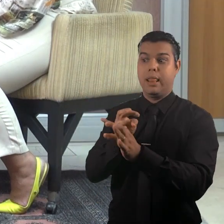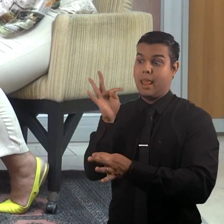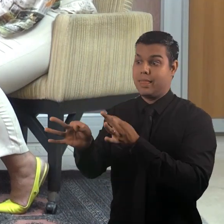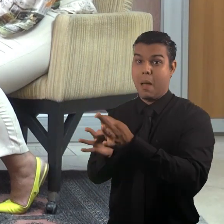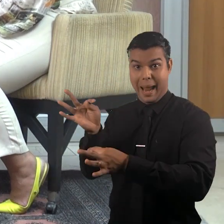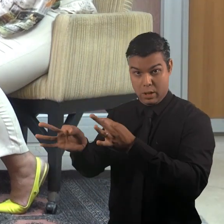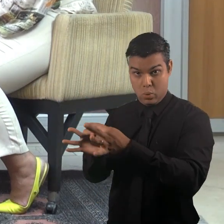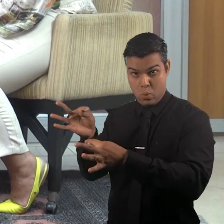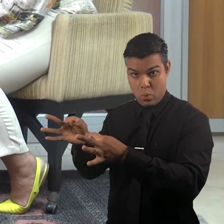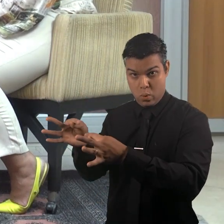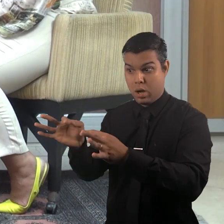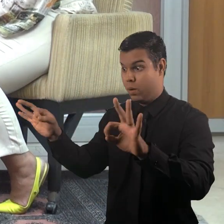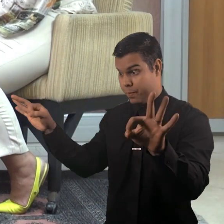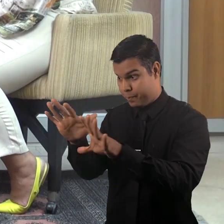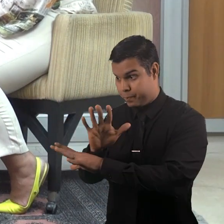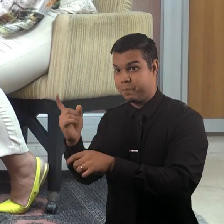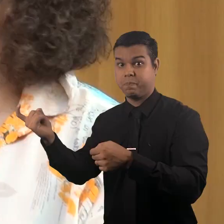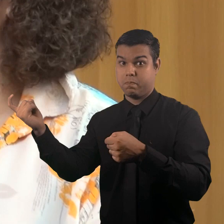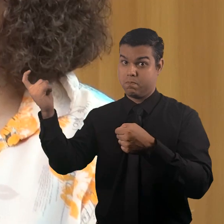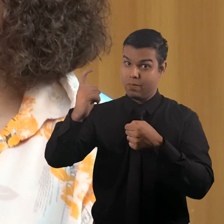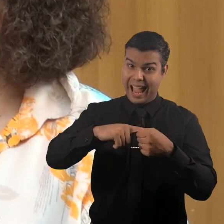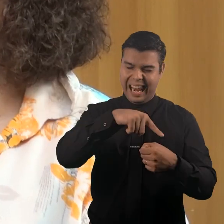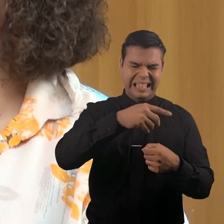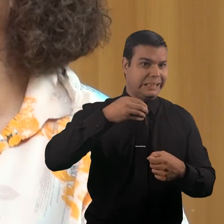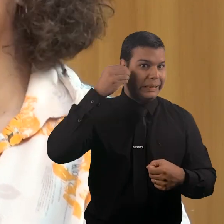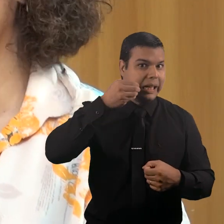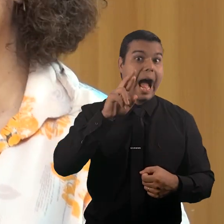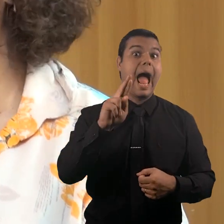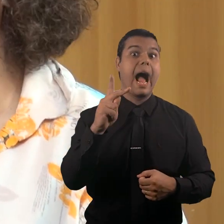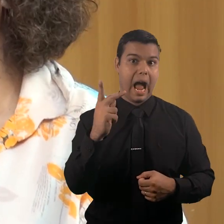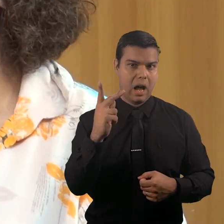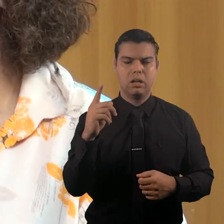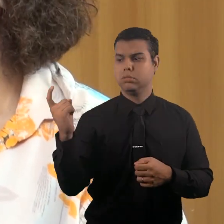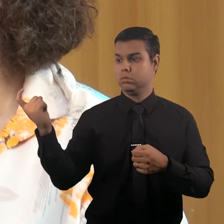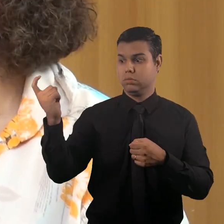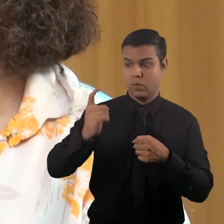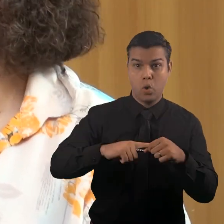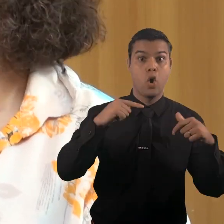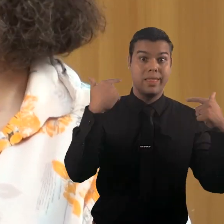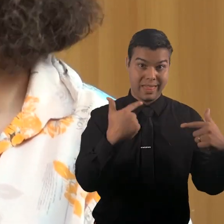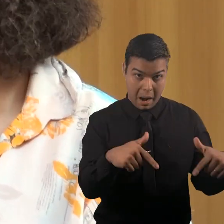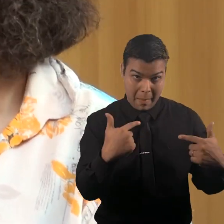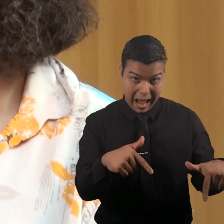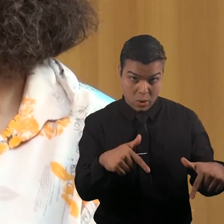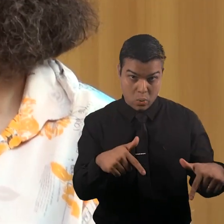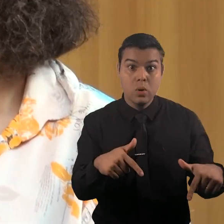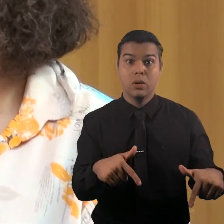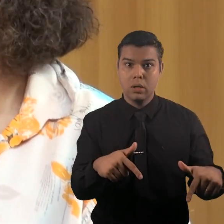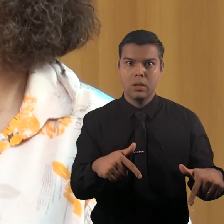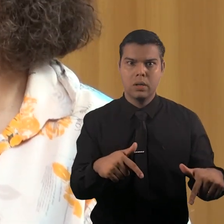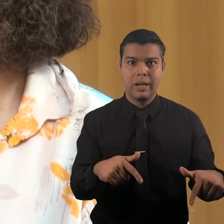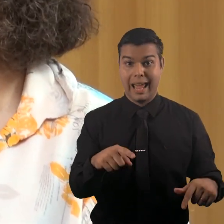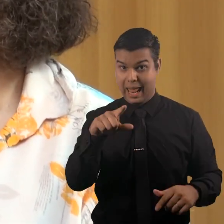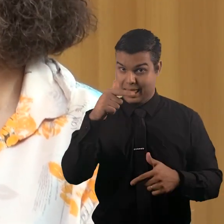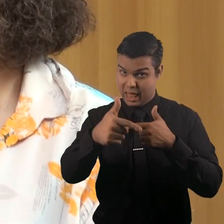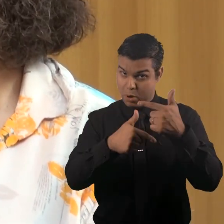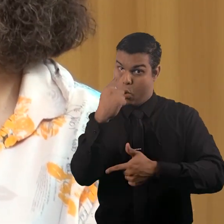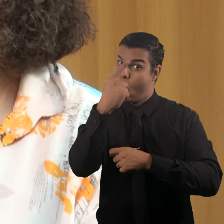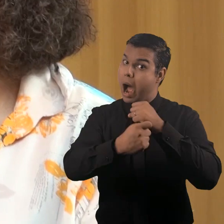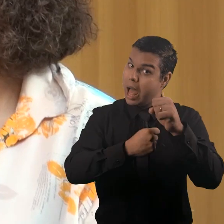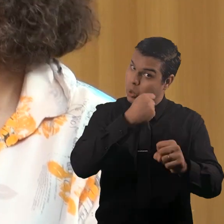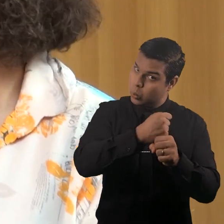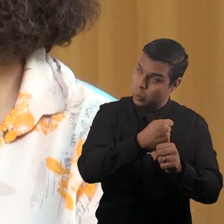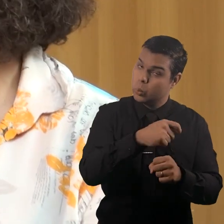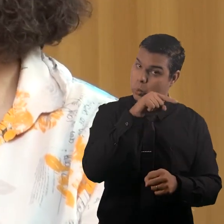5 anos se tratando e quando ela voltou para o trabalho dela, ela é uma especialista de RH, quando ela voltou para o trabalho dela, ela simplesmente,